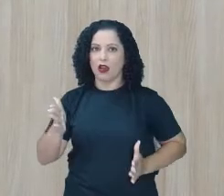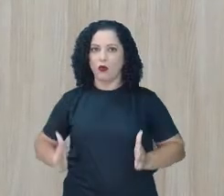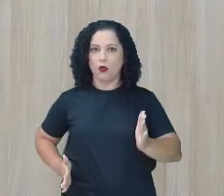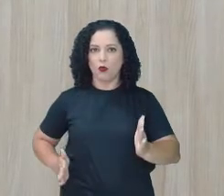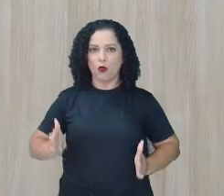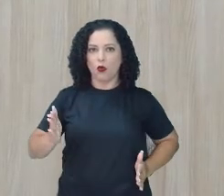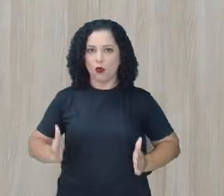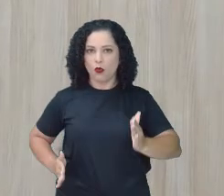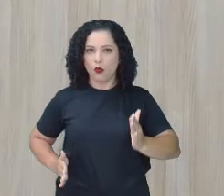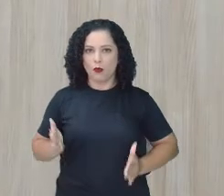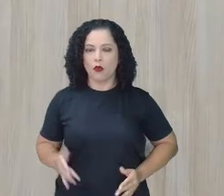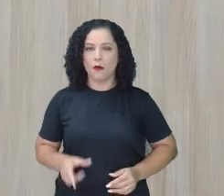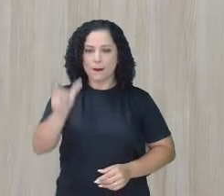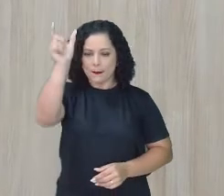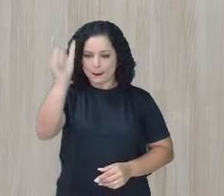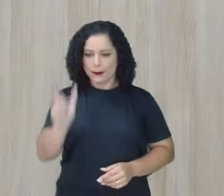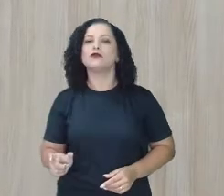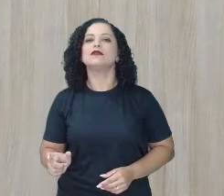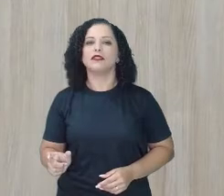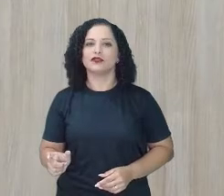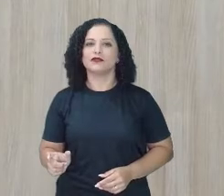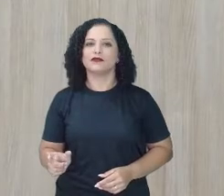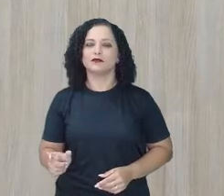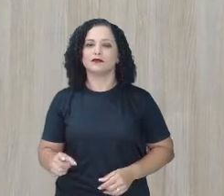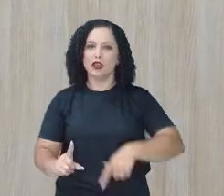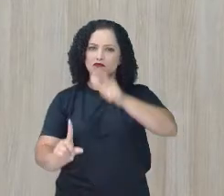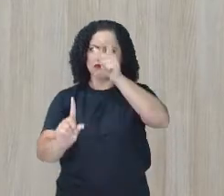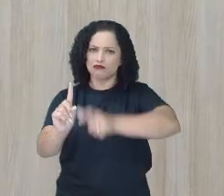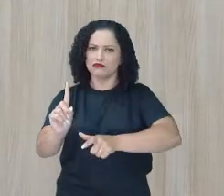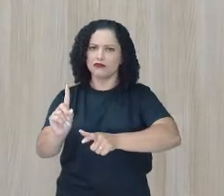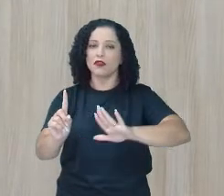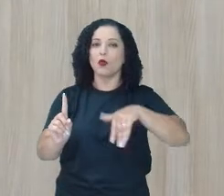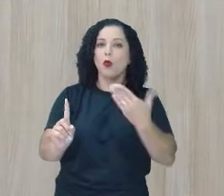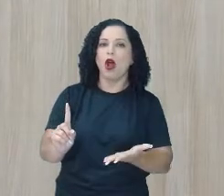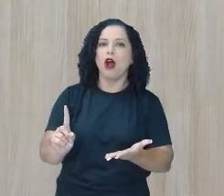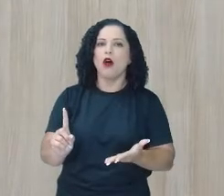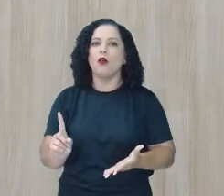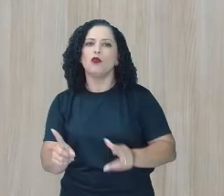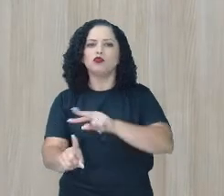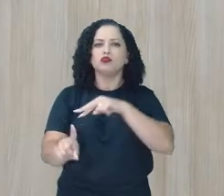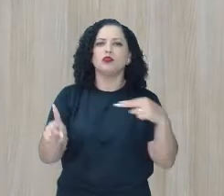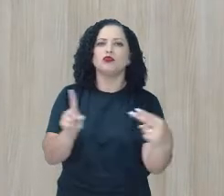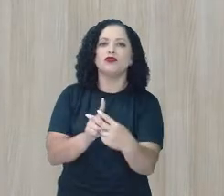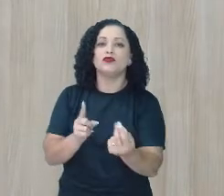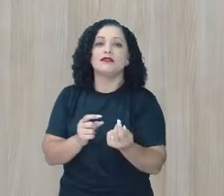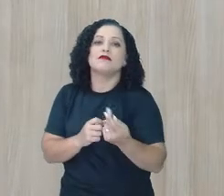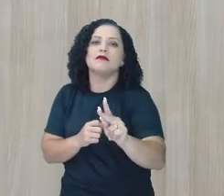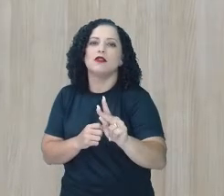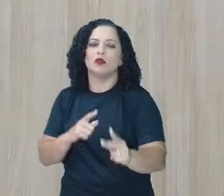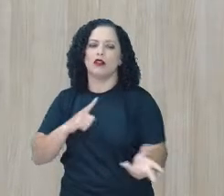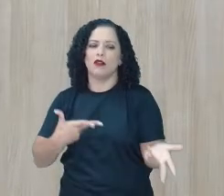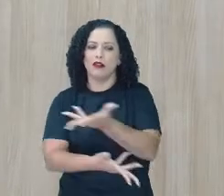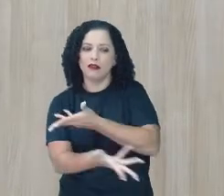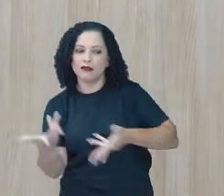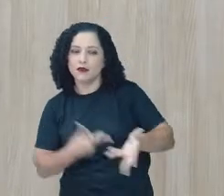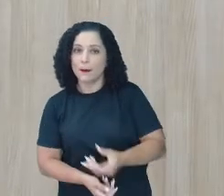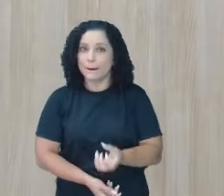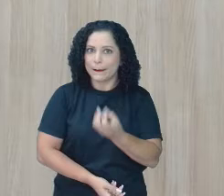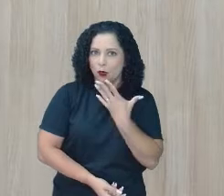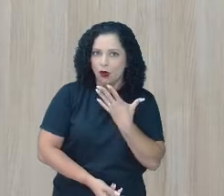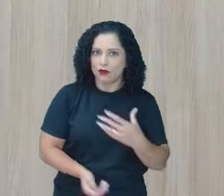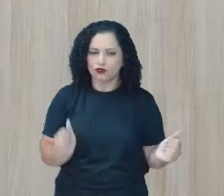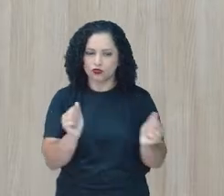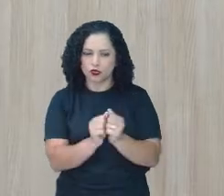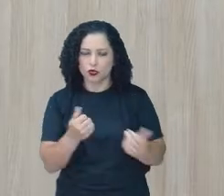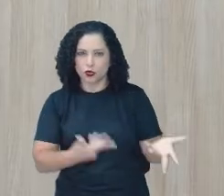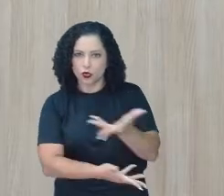são personagens. Qual é o seu ponto de vista com relação a isso? Você acha que a gente tem uma convivência boa, teria uma convivência boa com os